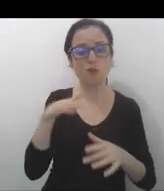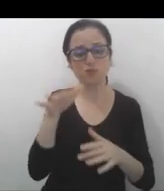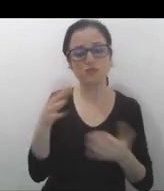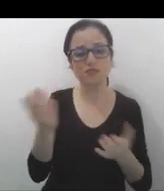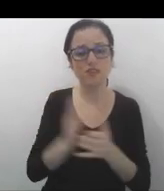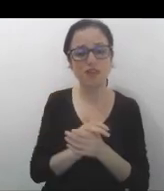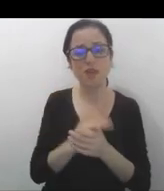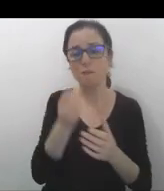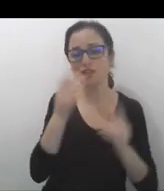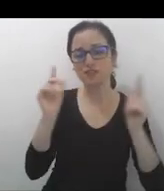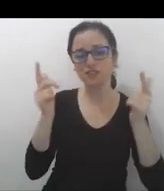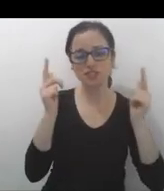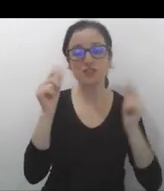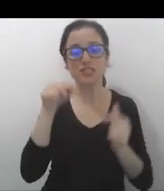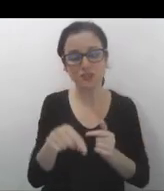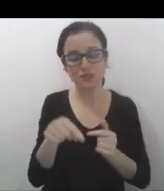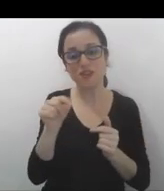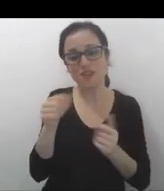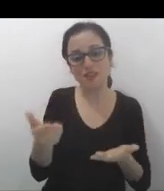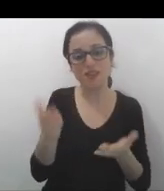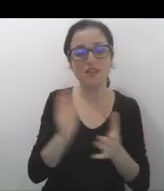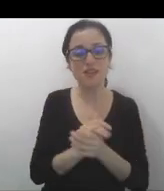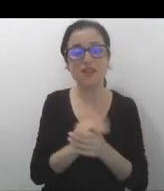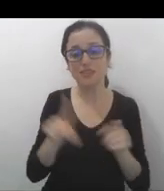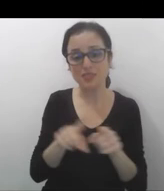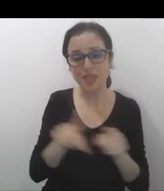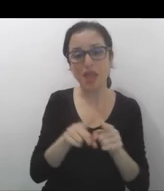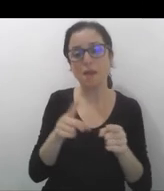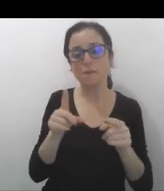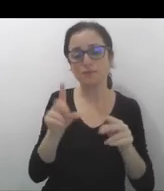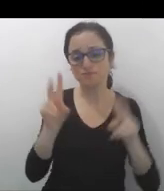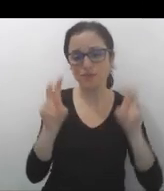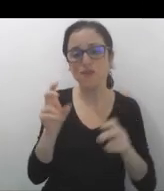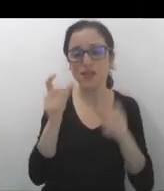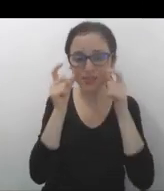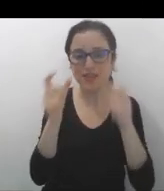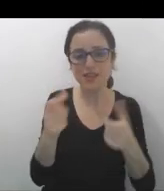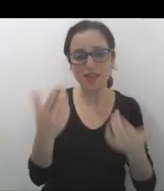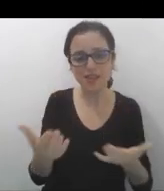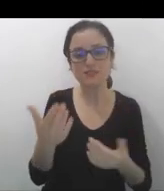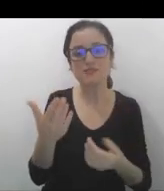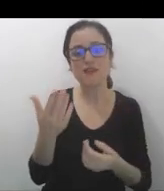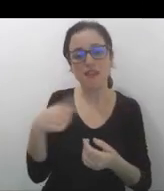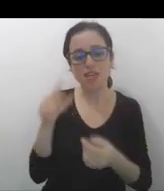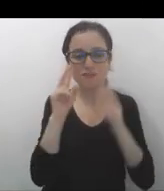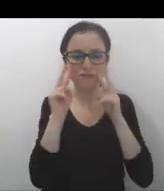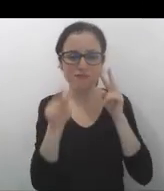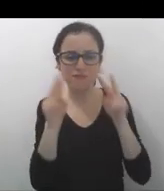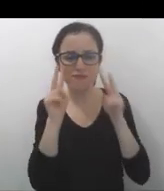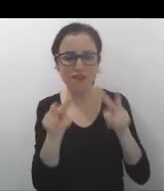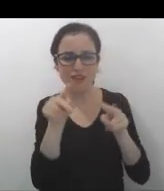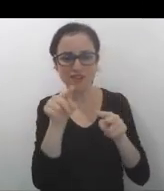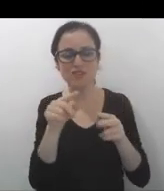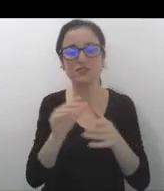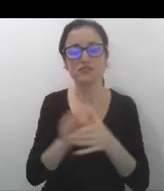paulistanos, etc. Então, é bem divertido isso aqui, né? Aqui também é uma questão interessante, que é